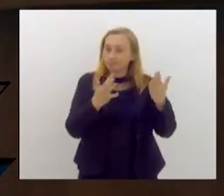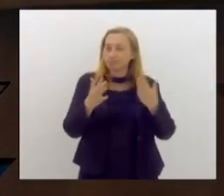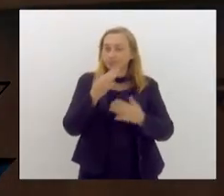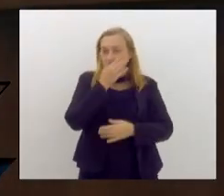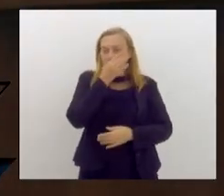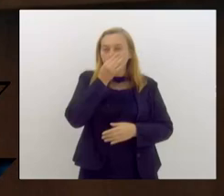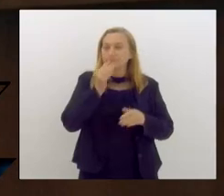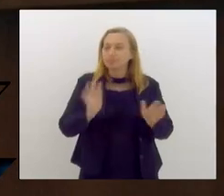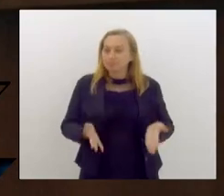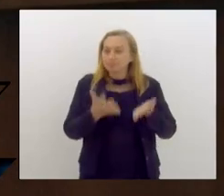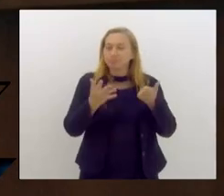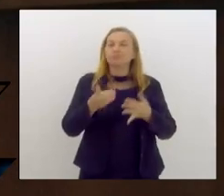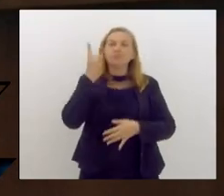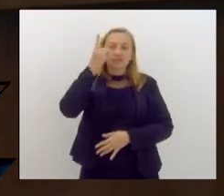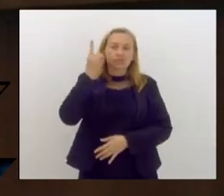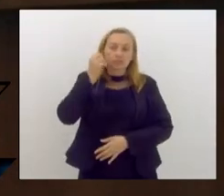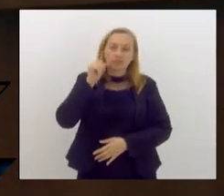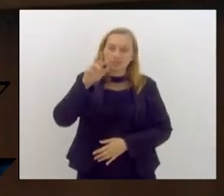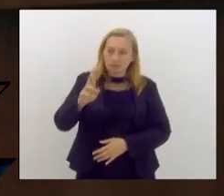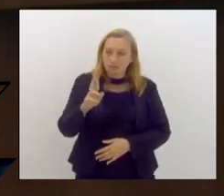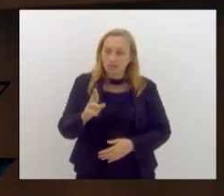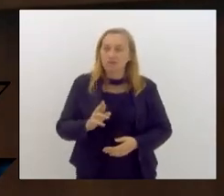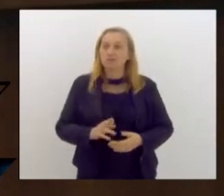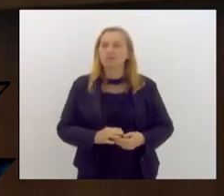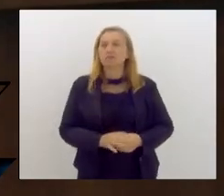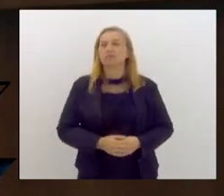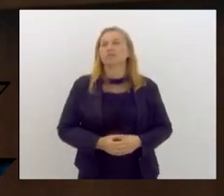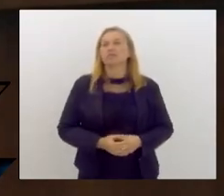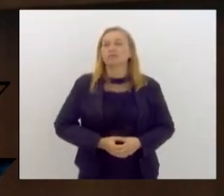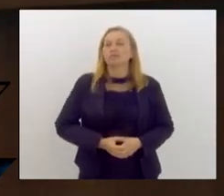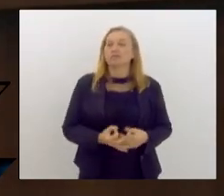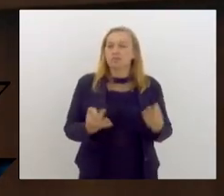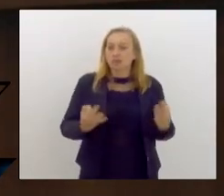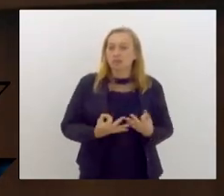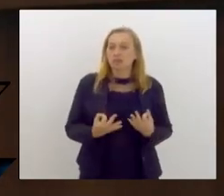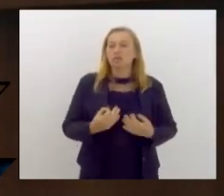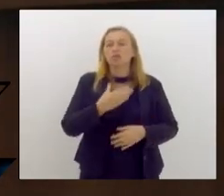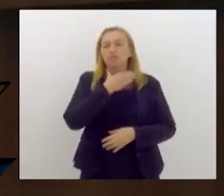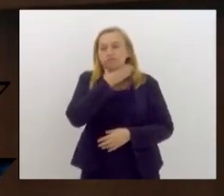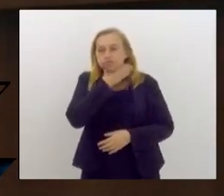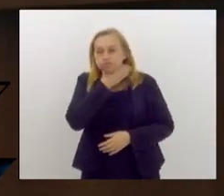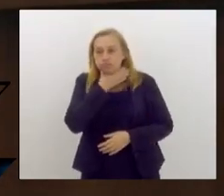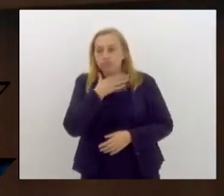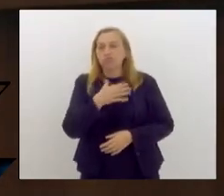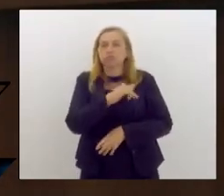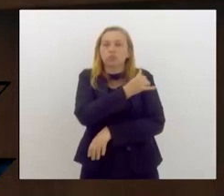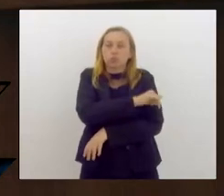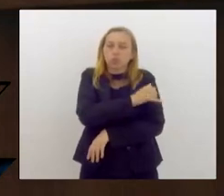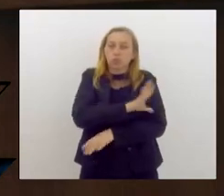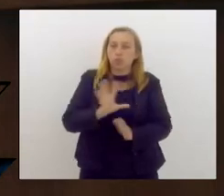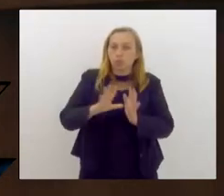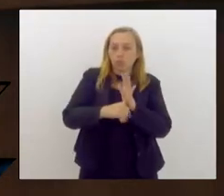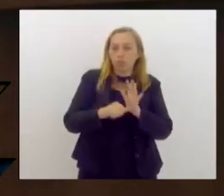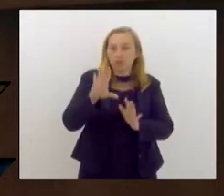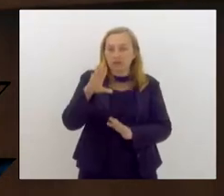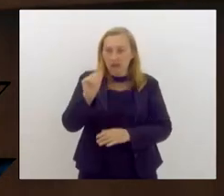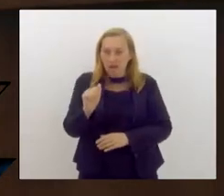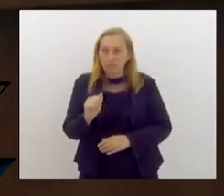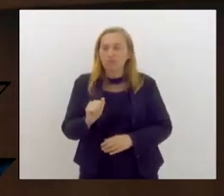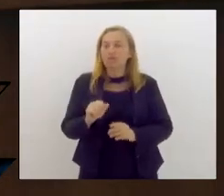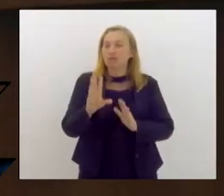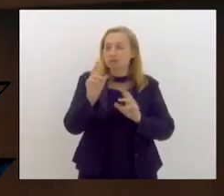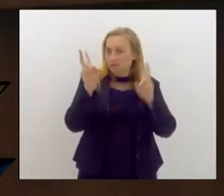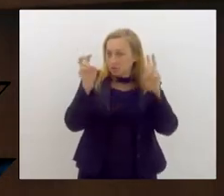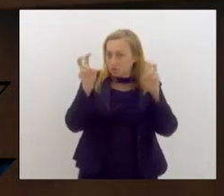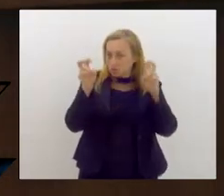a iniciativa do deputado Rosenberg, meritória. O Rio de Janeiro vive um drama de roubo de cabos. Aliás, essa pauta tem